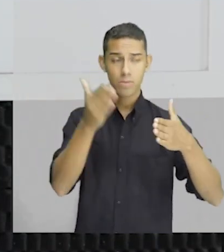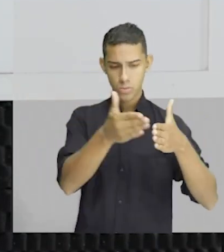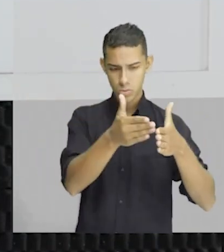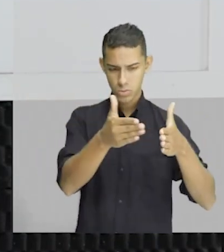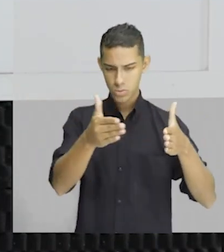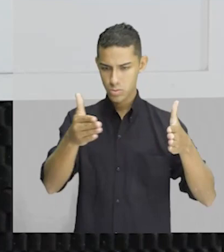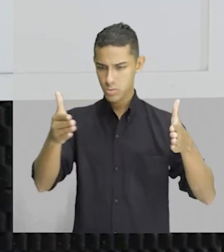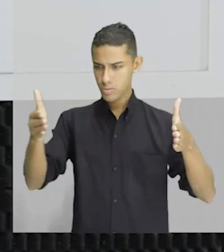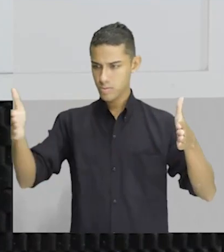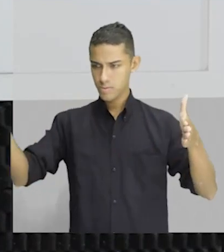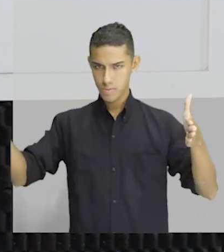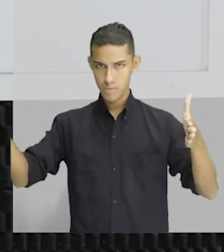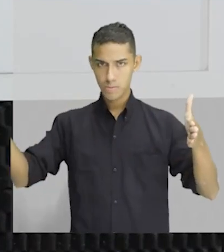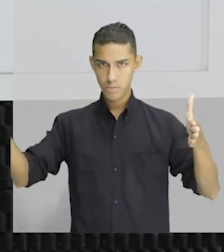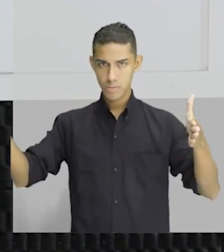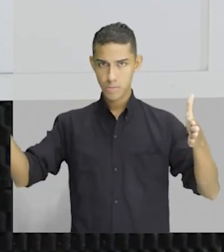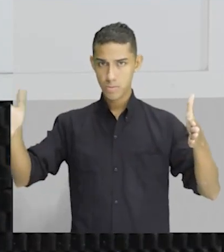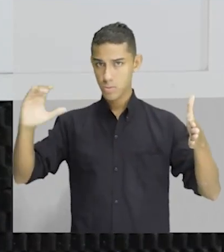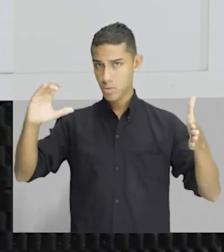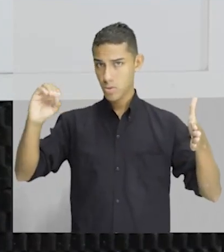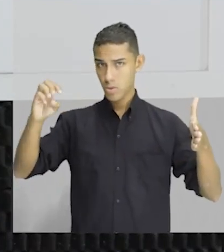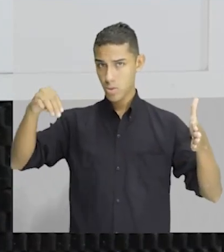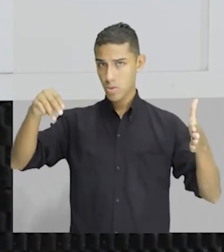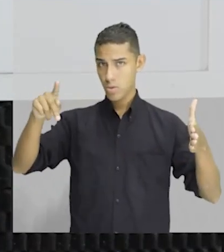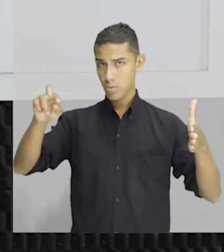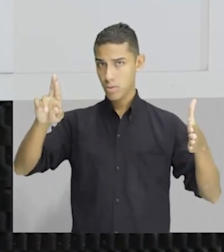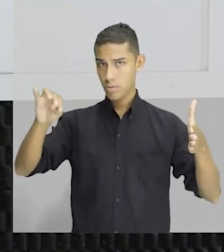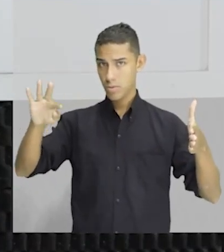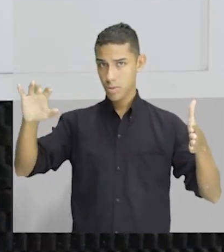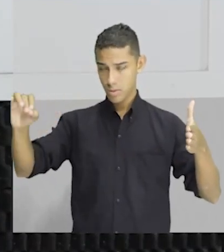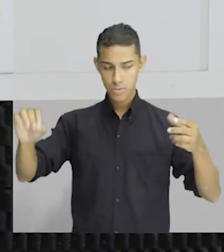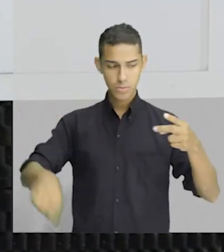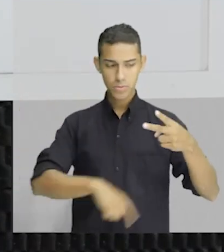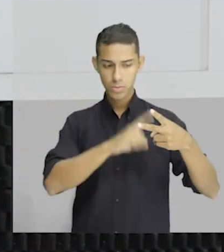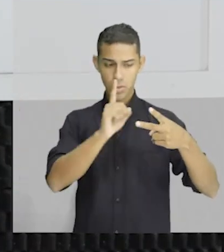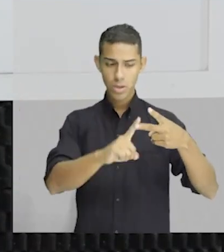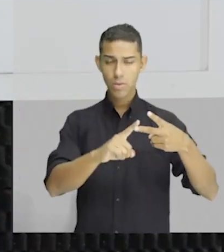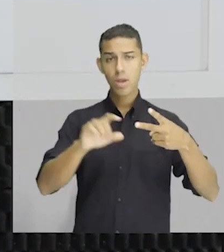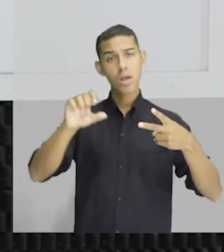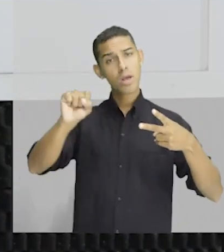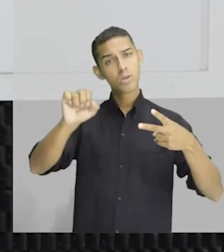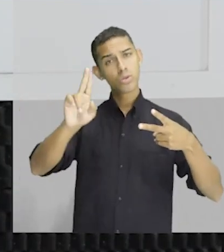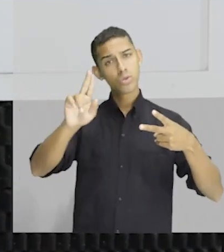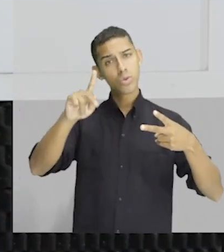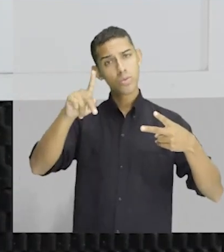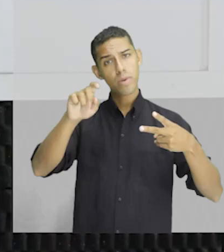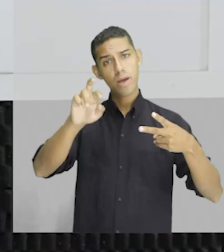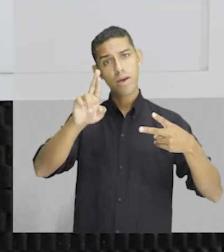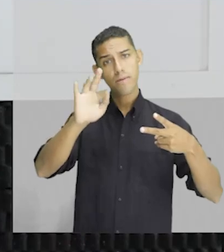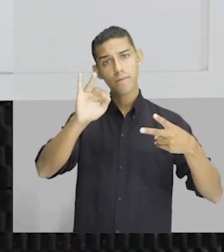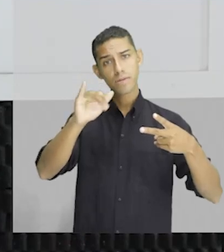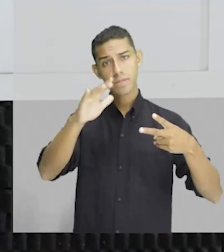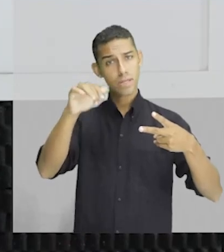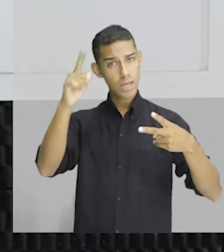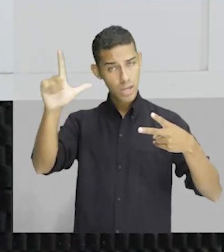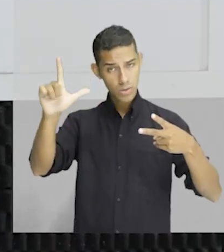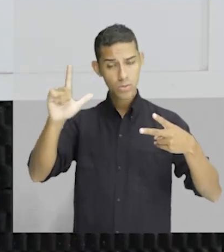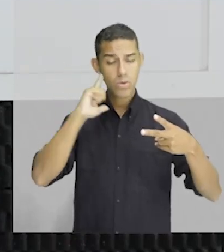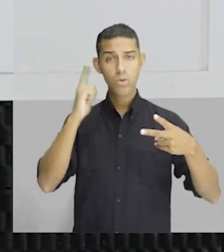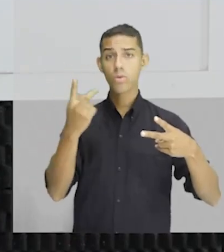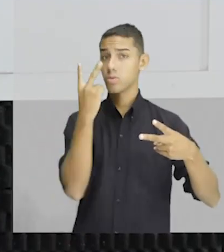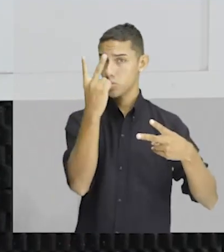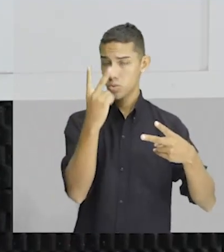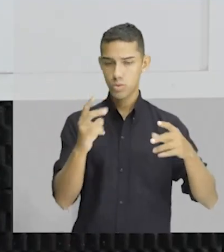de uma dimensão, que seria o comprimento. Ela pode ser superficial, quando consideramos a dilatação de